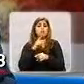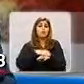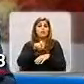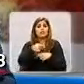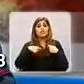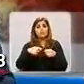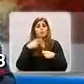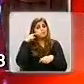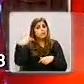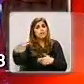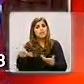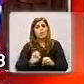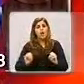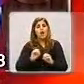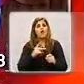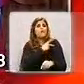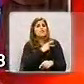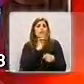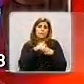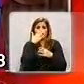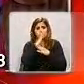É o caso da Universidade do Minho. Rui, boa tarde.